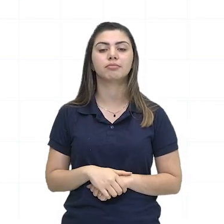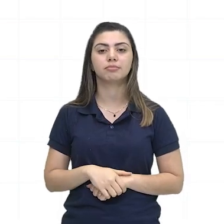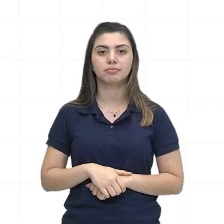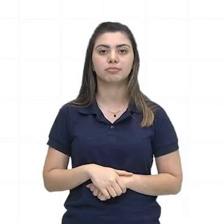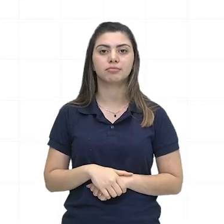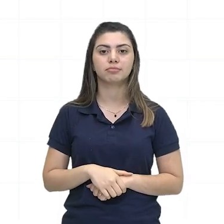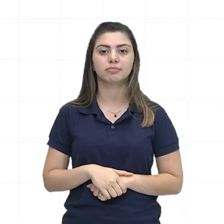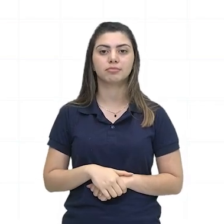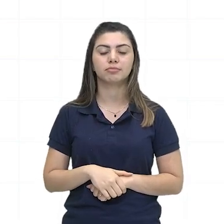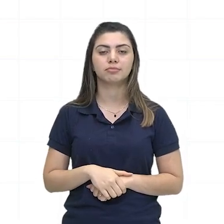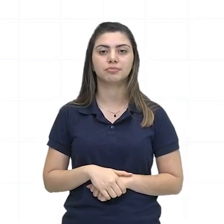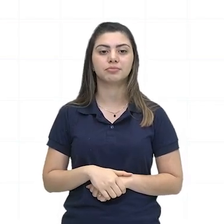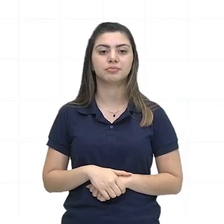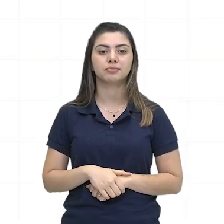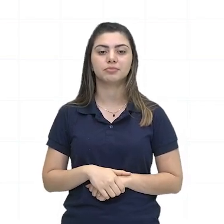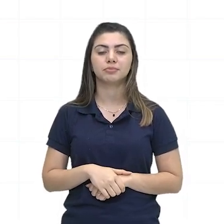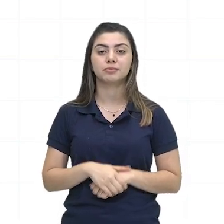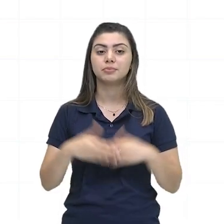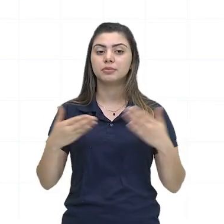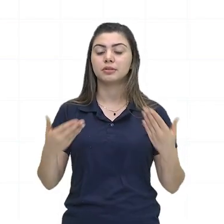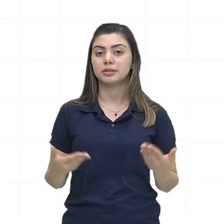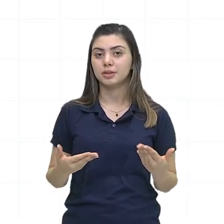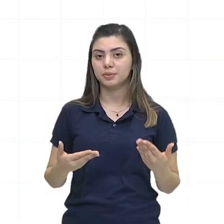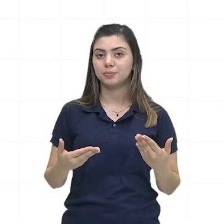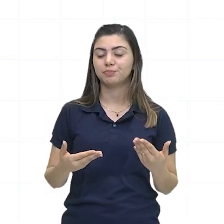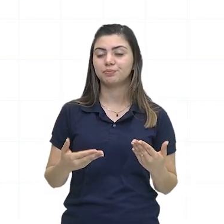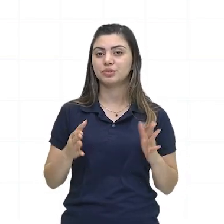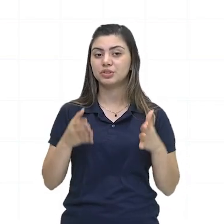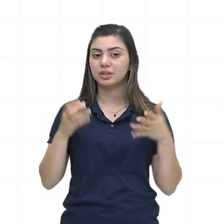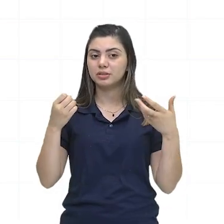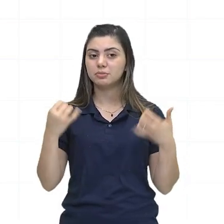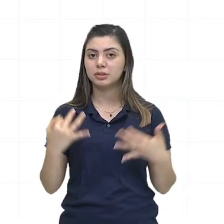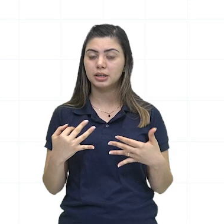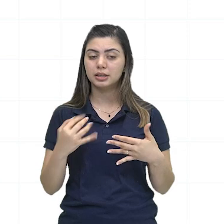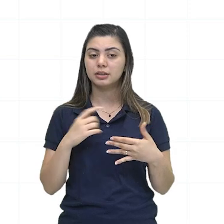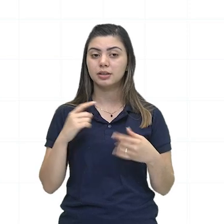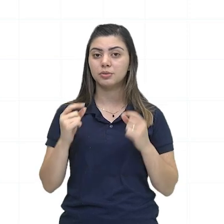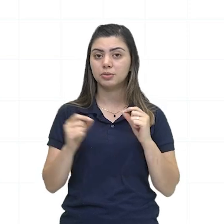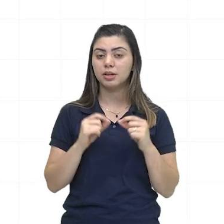ginasta. E falando dessa ginástica competitiva, eu quero aqui